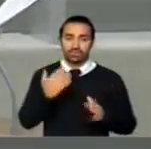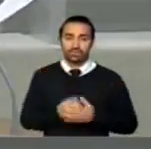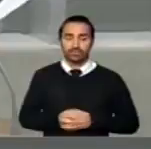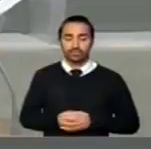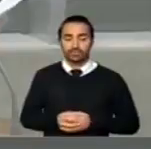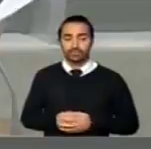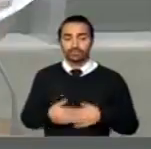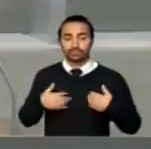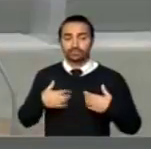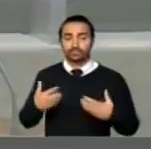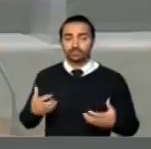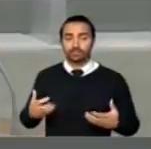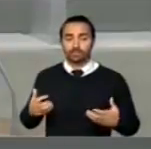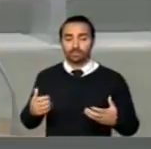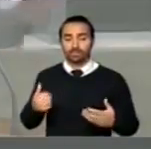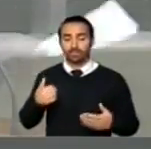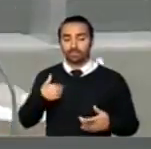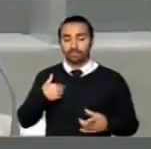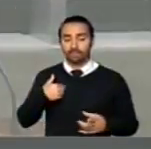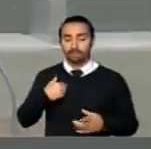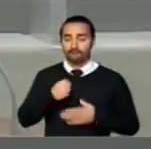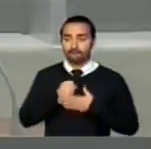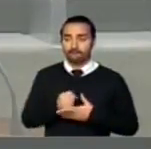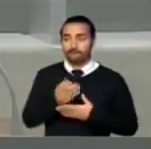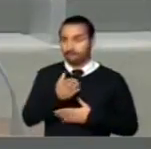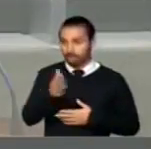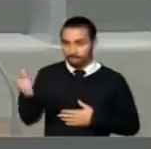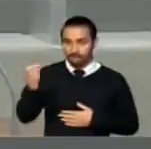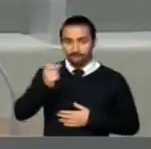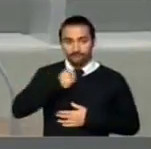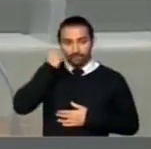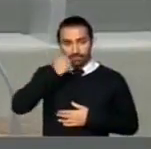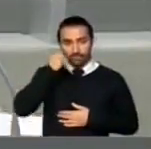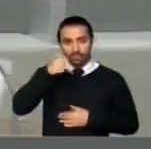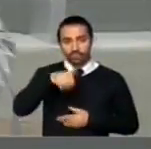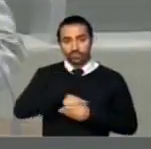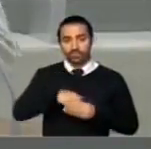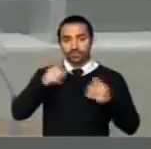E quero dizer, me solidarizo aos senadores que votaram contra.